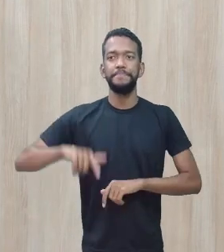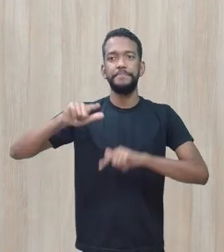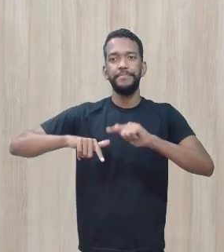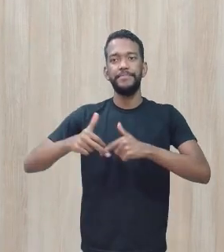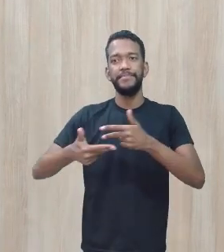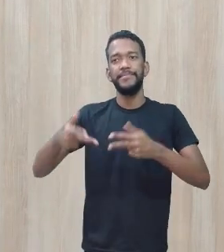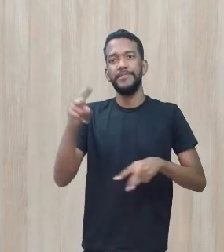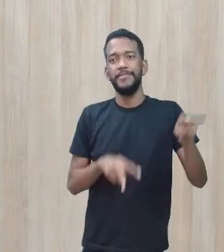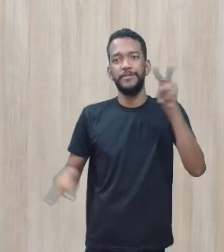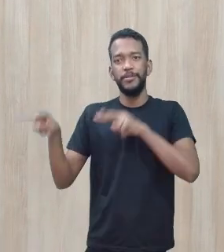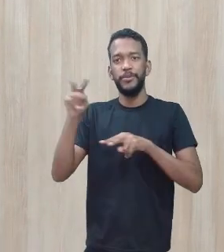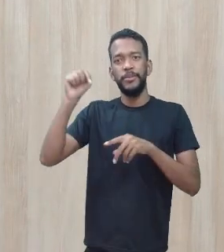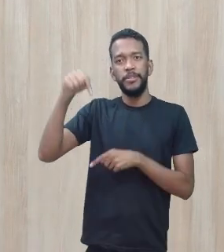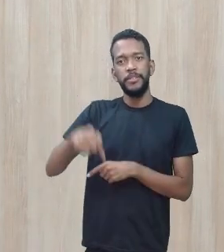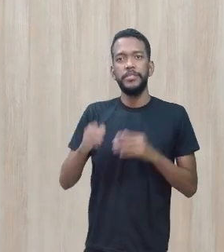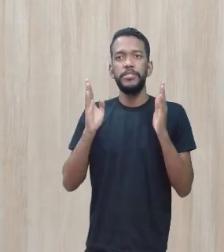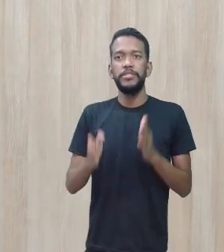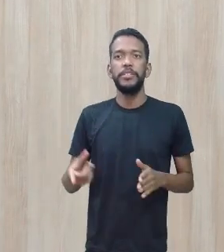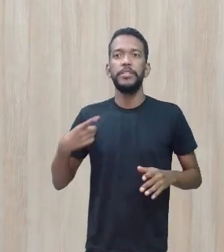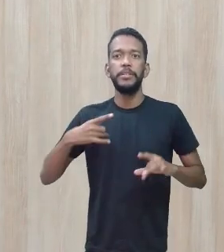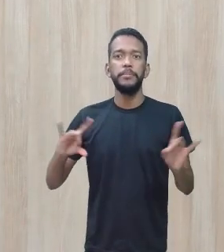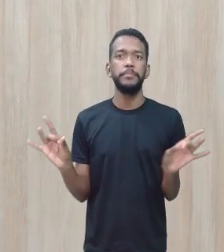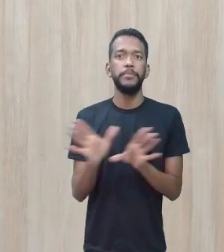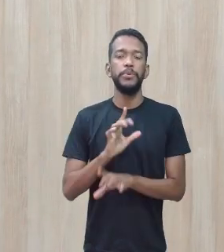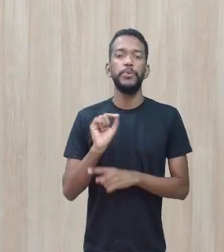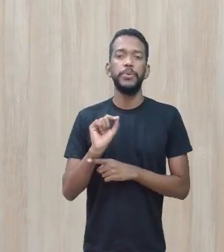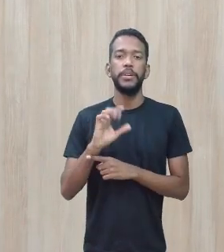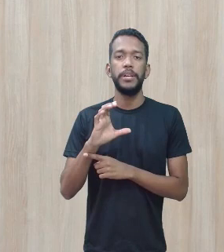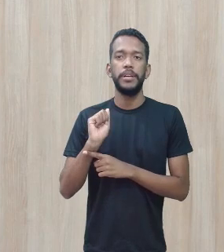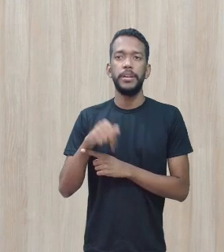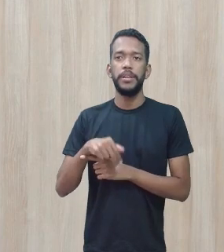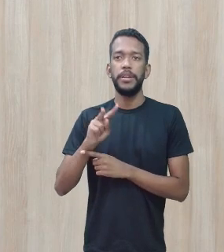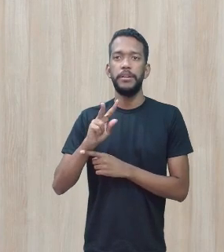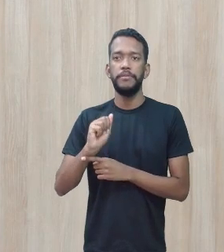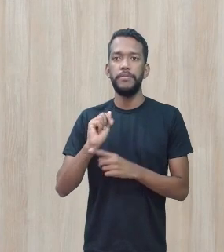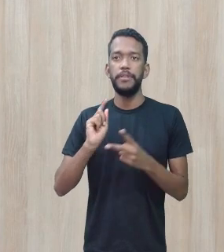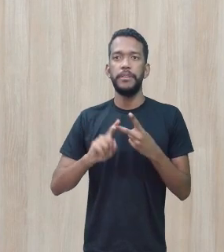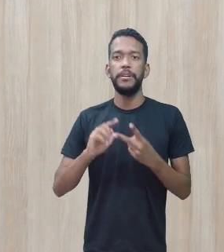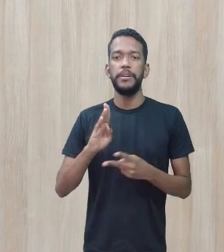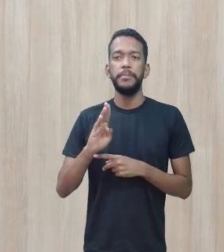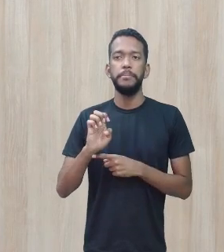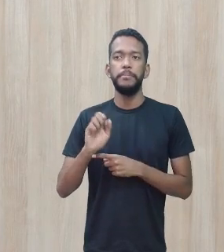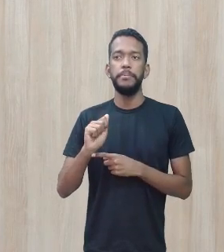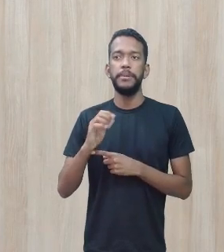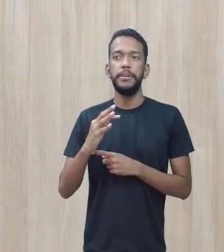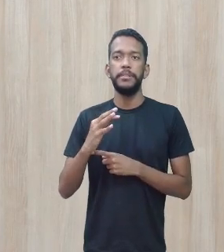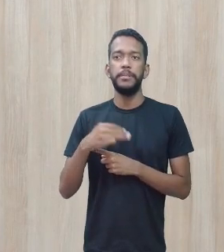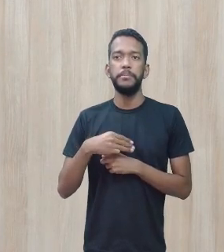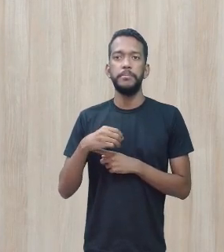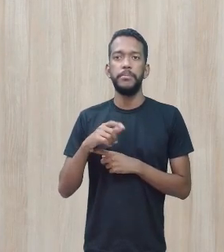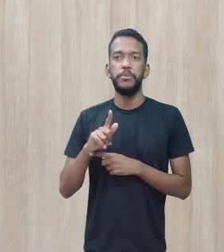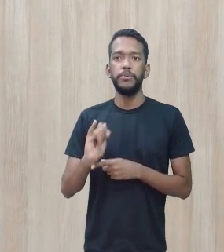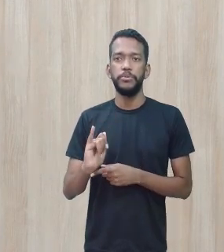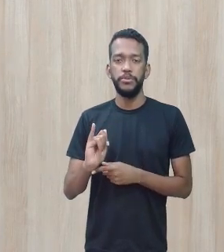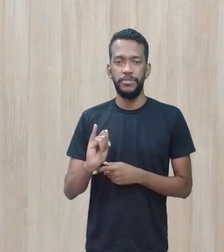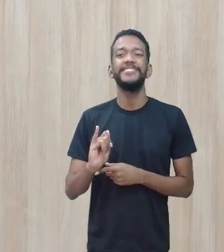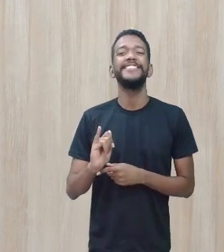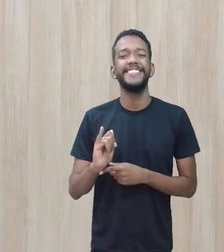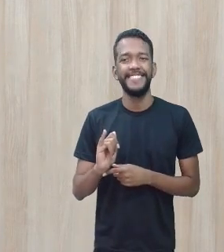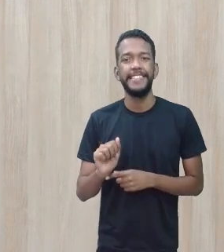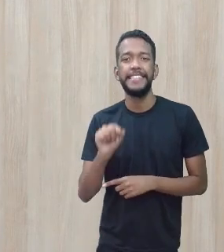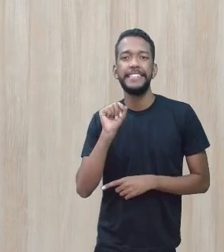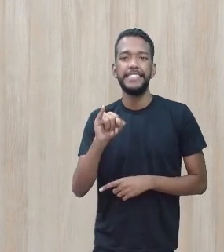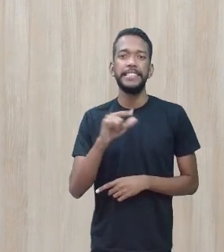visuais dessa aula, eles são utilizados pelo Canva e pelo Bitmoji, né? A gente tira esses recursos de lá. Se tiver algum